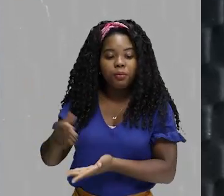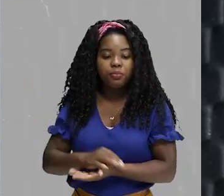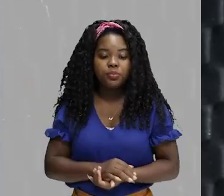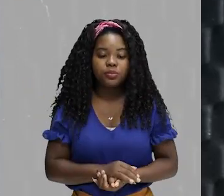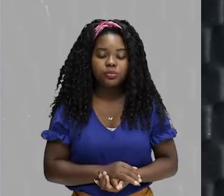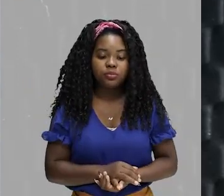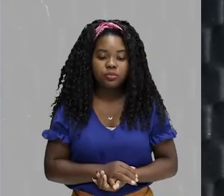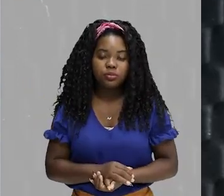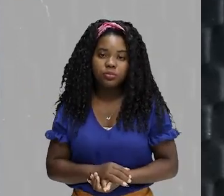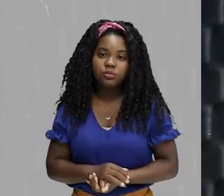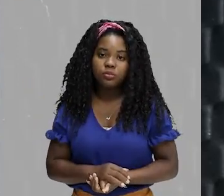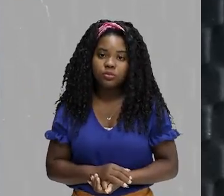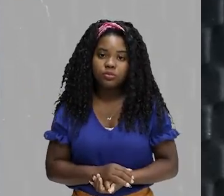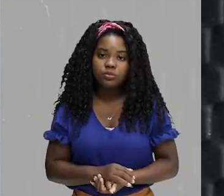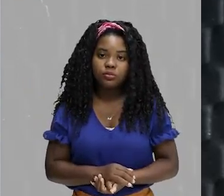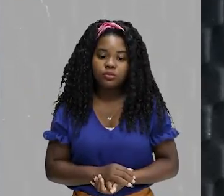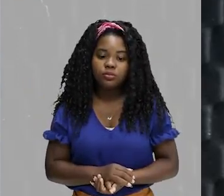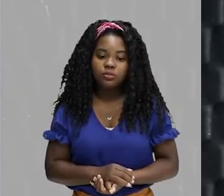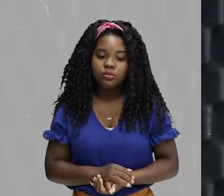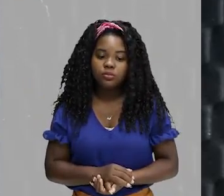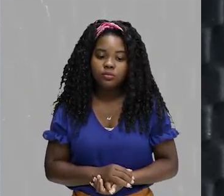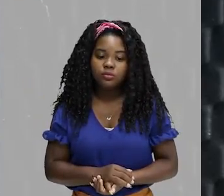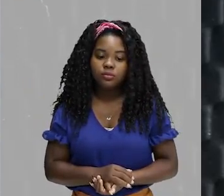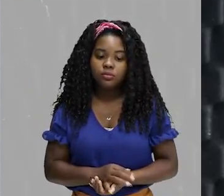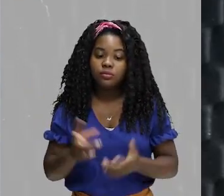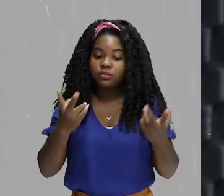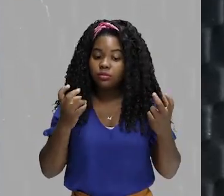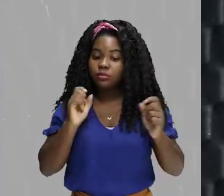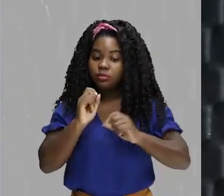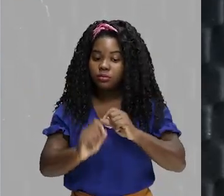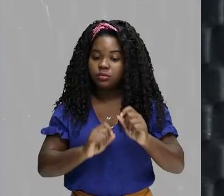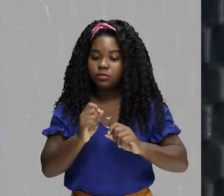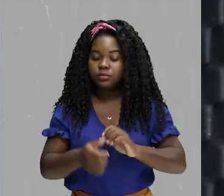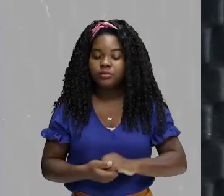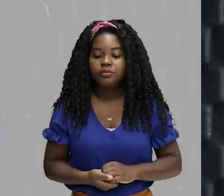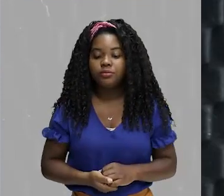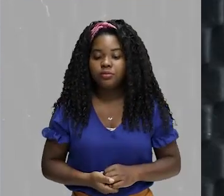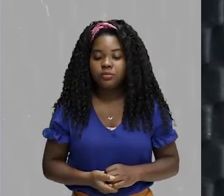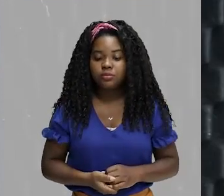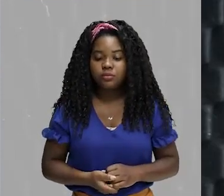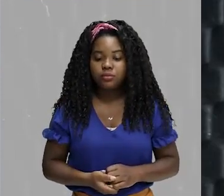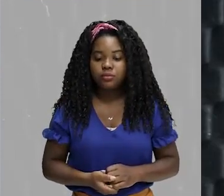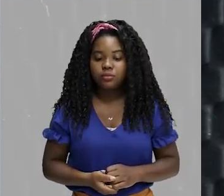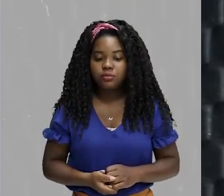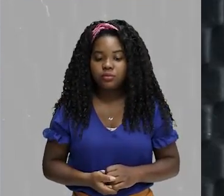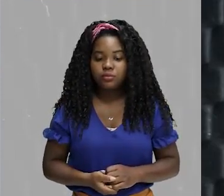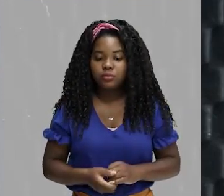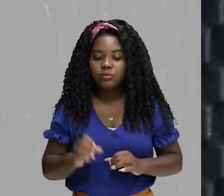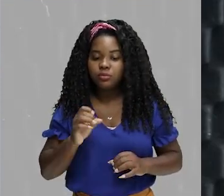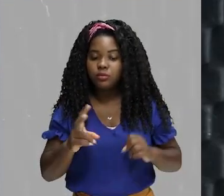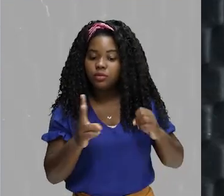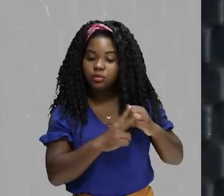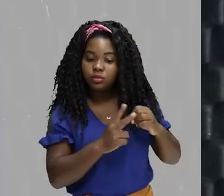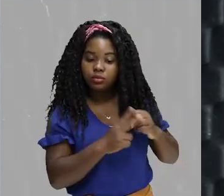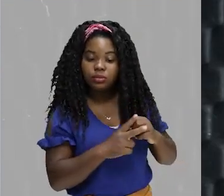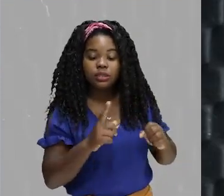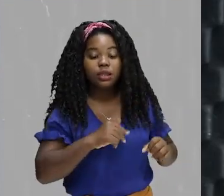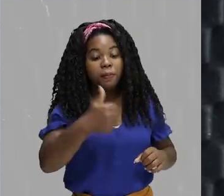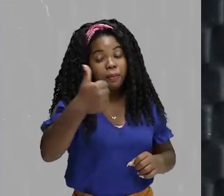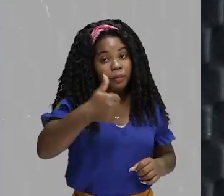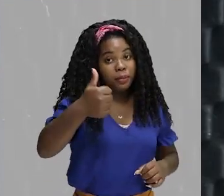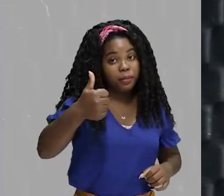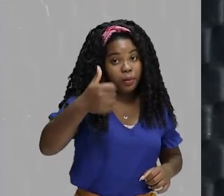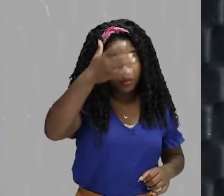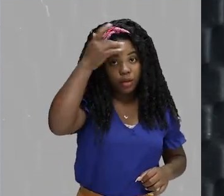hayan, certo? Observem que, para o verbo, aqui eu tenho somente verbos que terminam em primeira